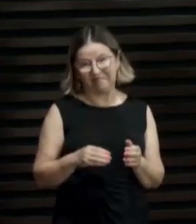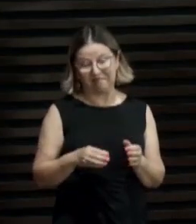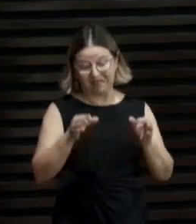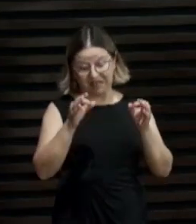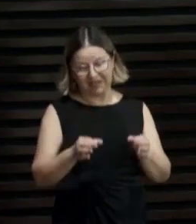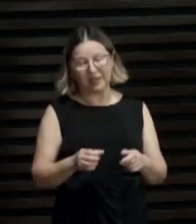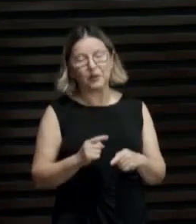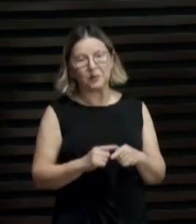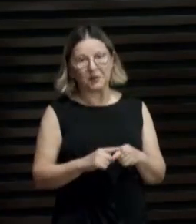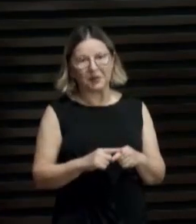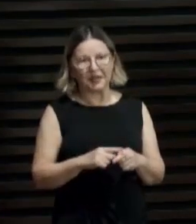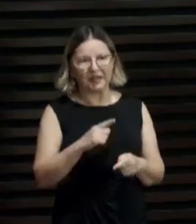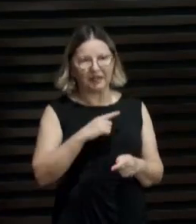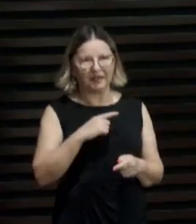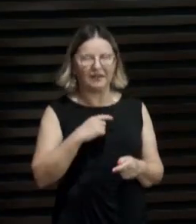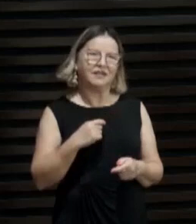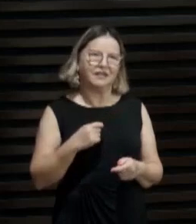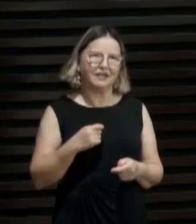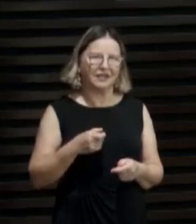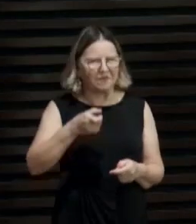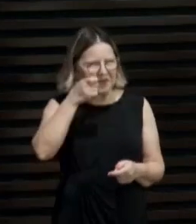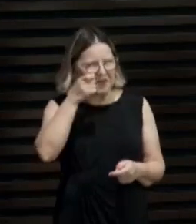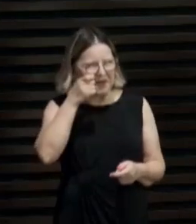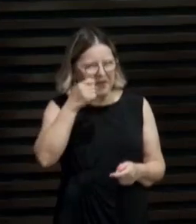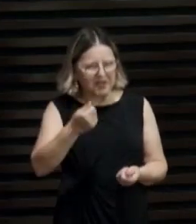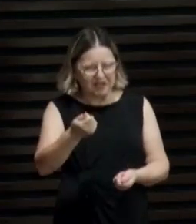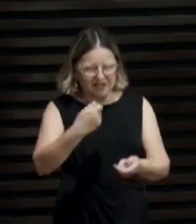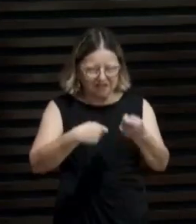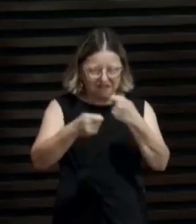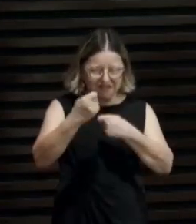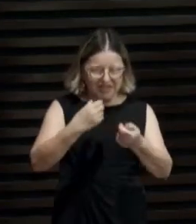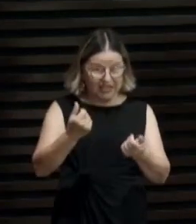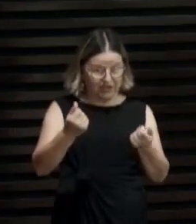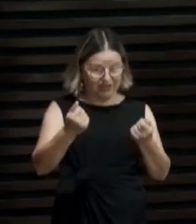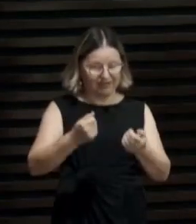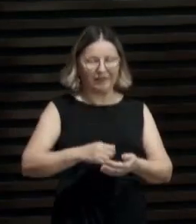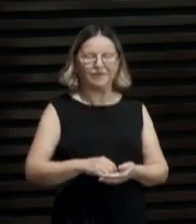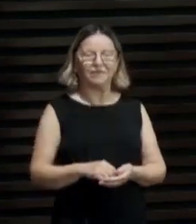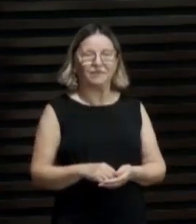interesses financeiros por trás disso. Mas há no nosso entendimento de que a